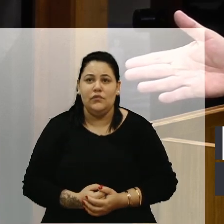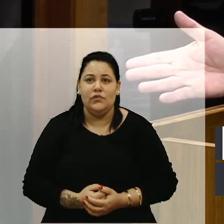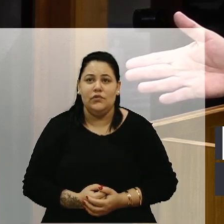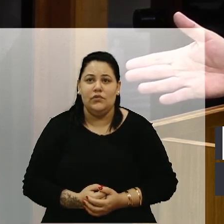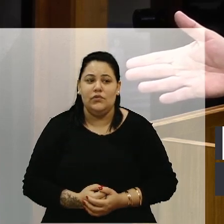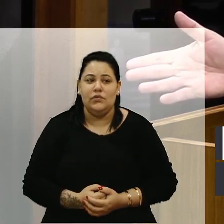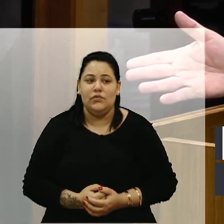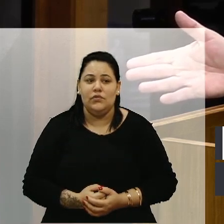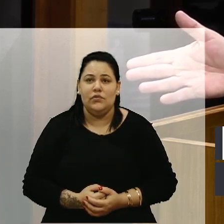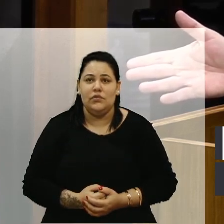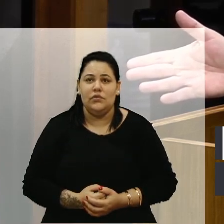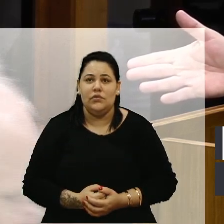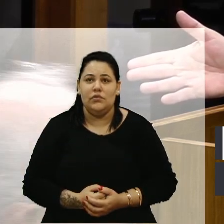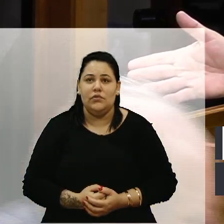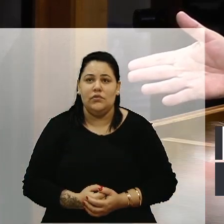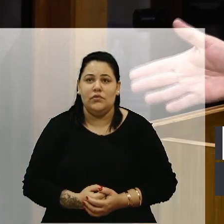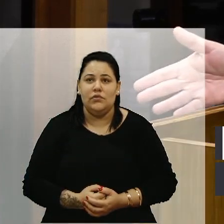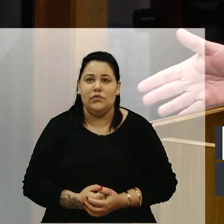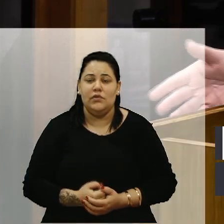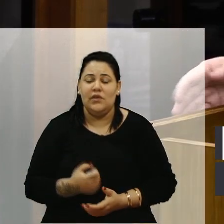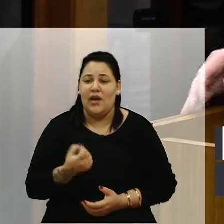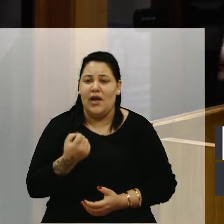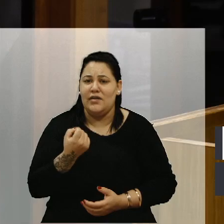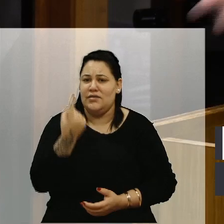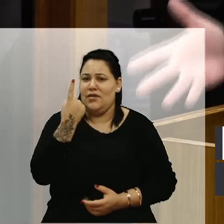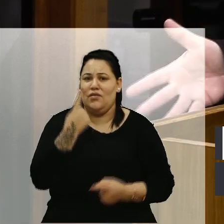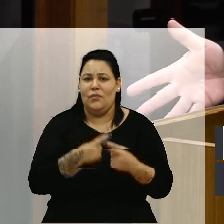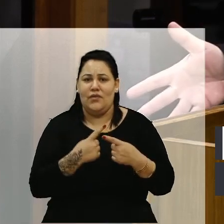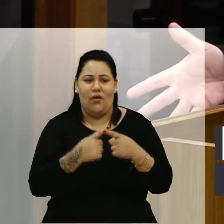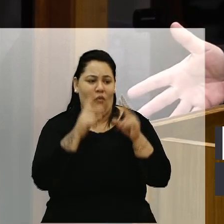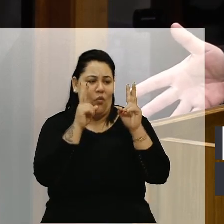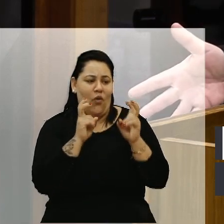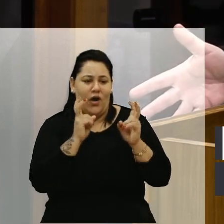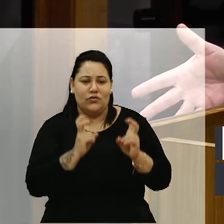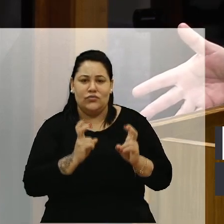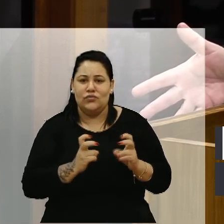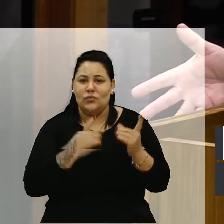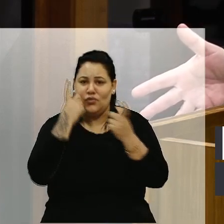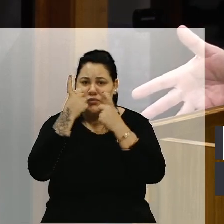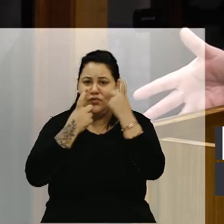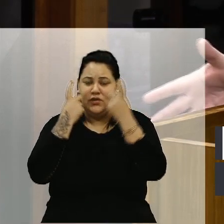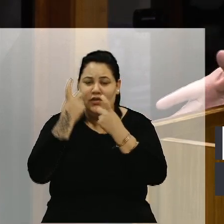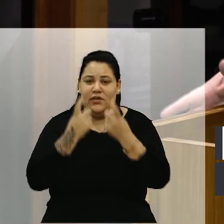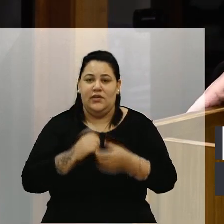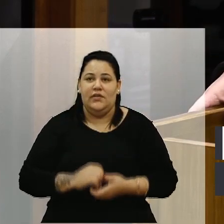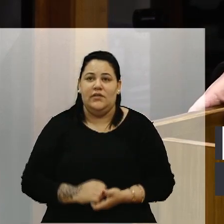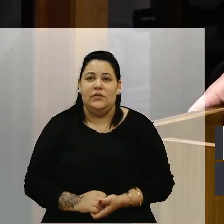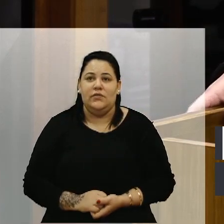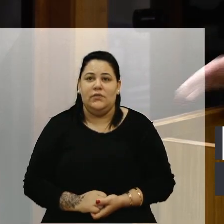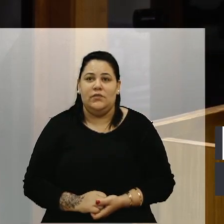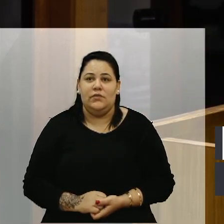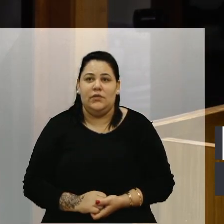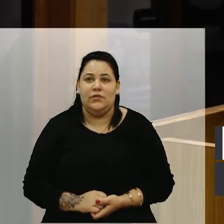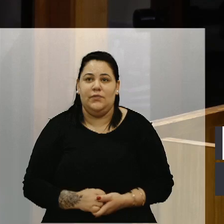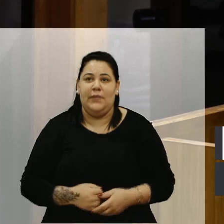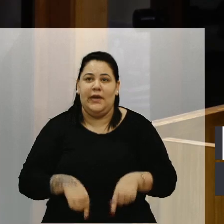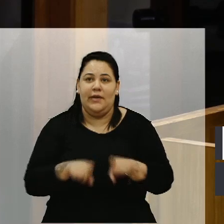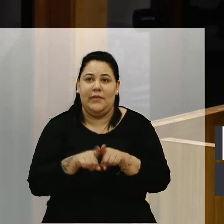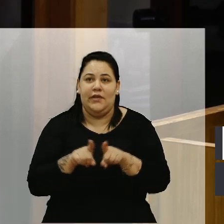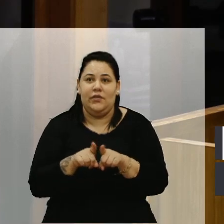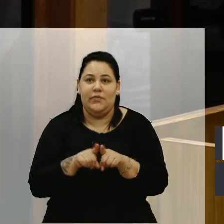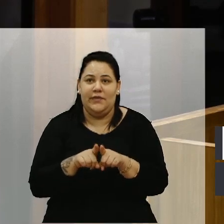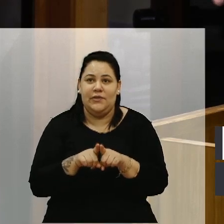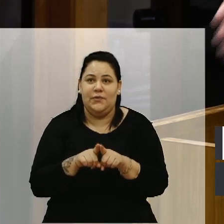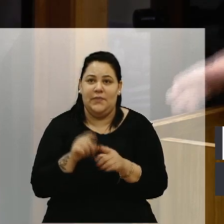Um assunto que até causa estranheza, porque é um assunto de extrema preocupação de toda a